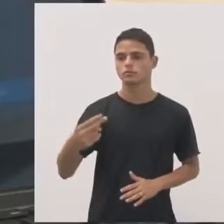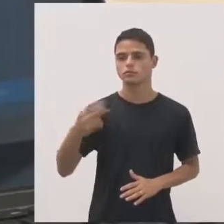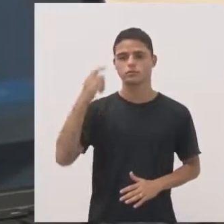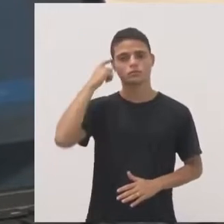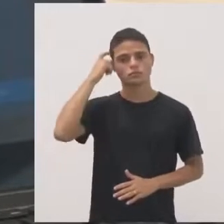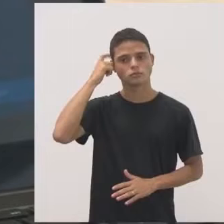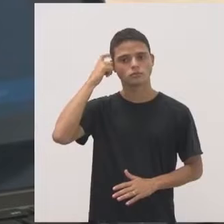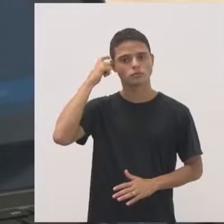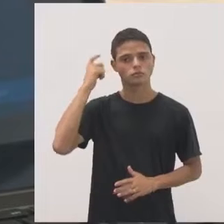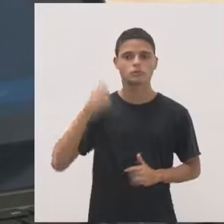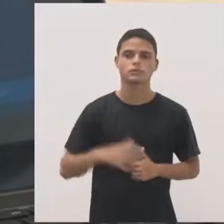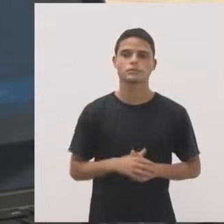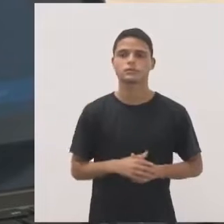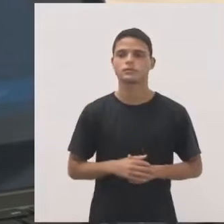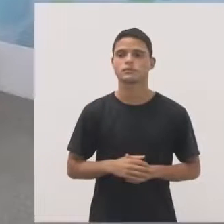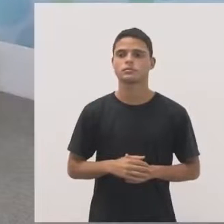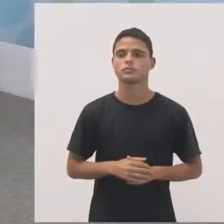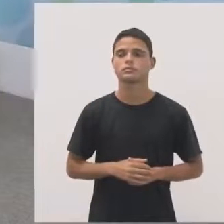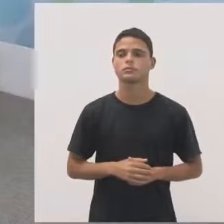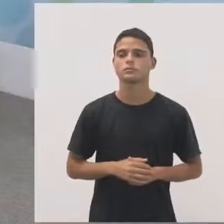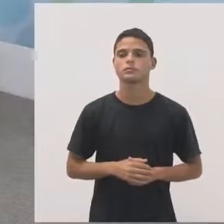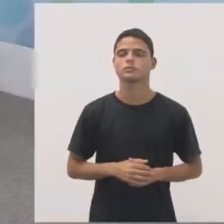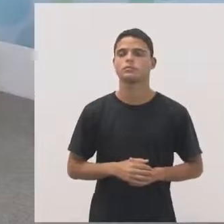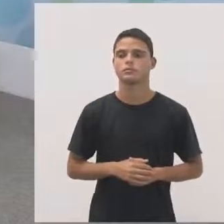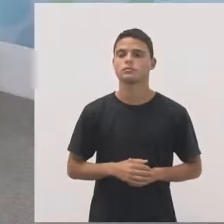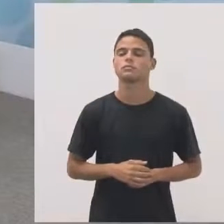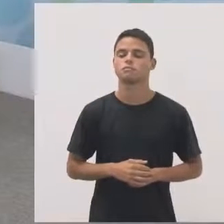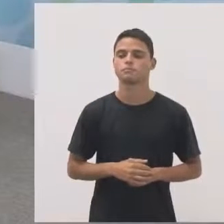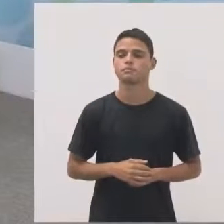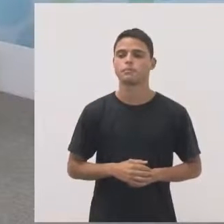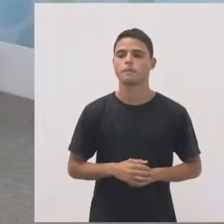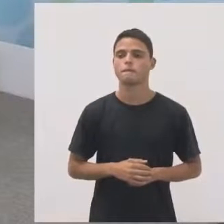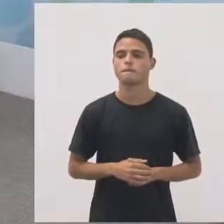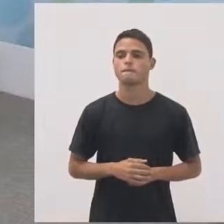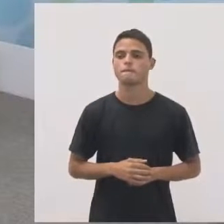que o de cima, que é só português ABNT1. Tá bom?